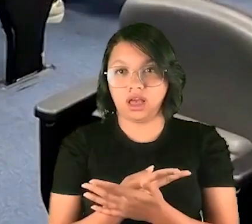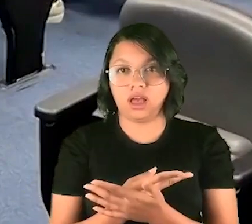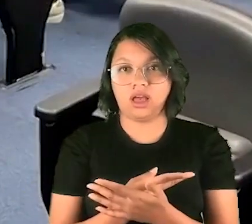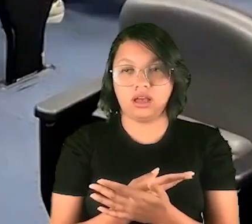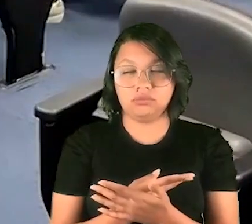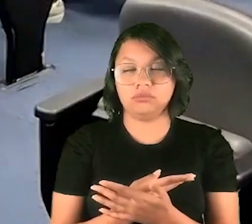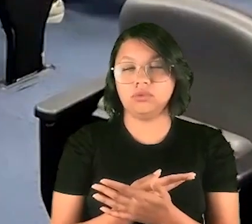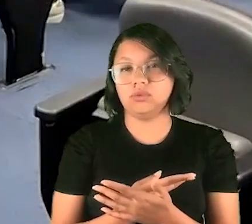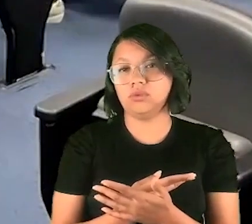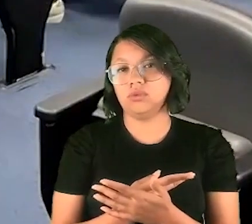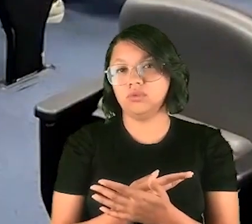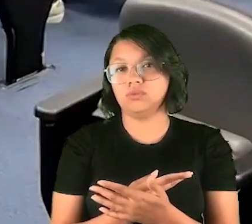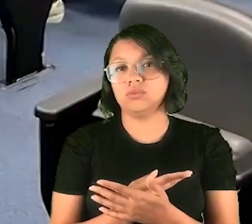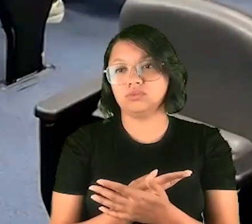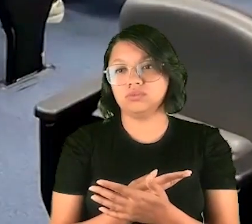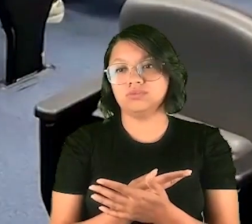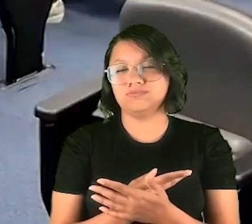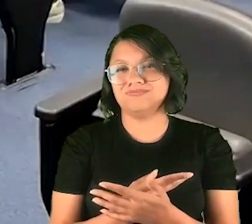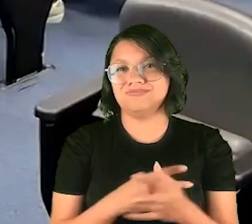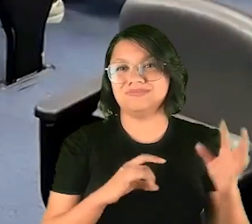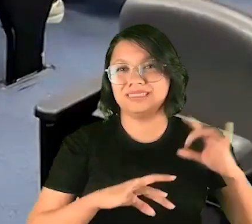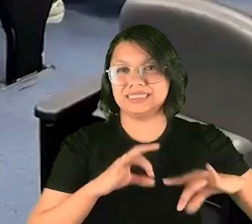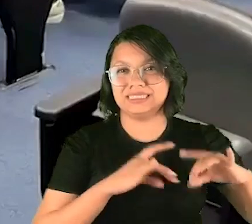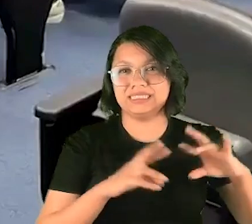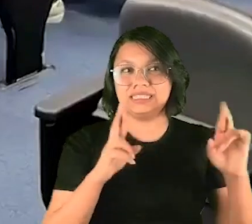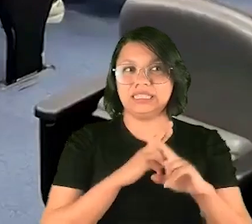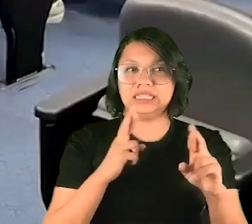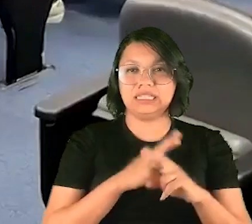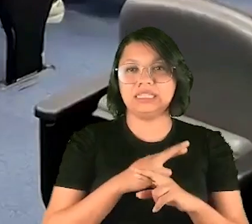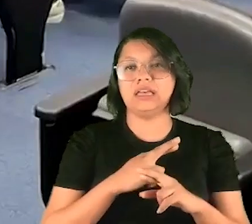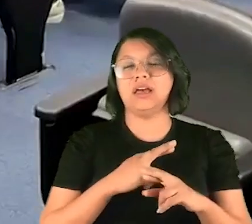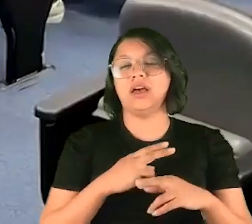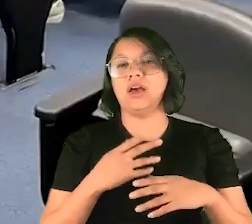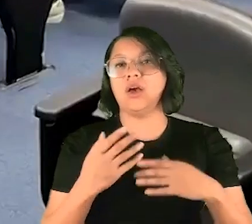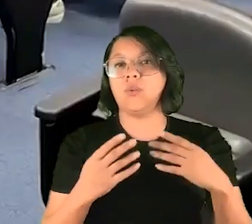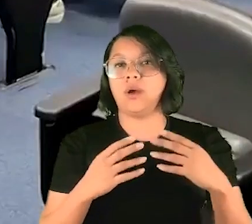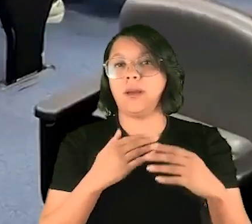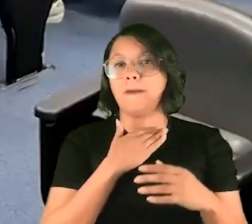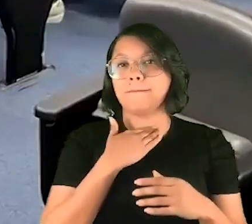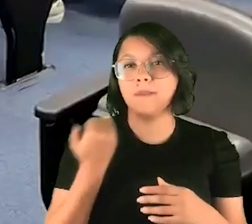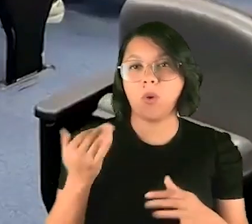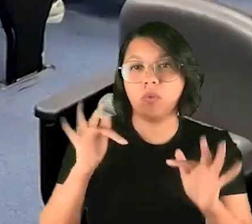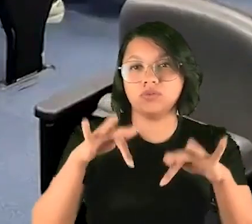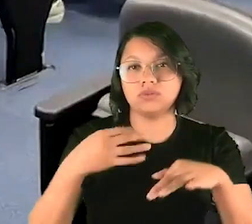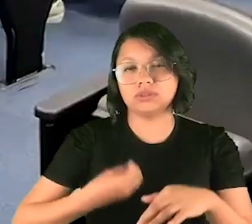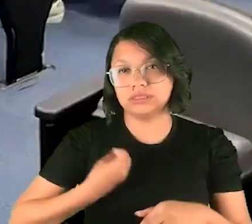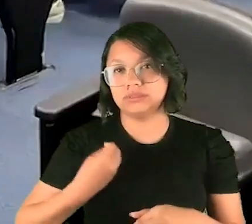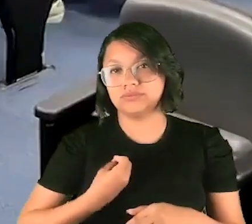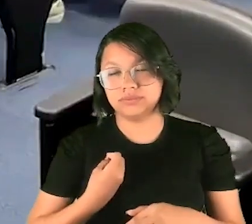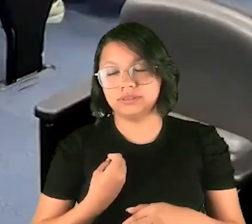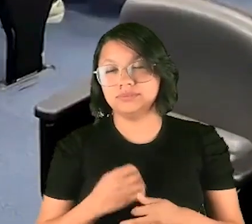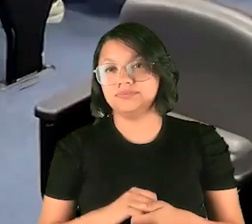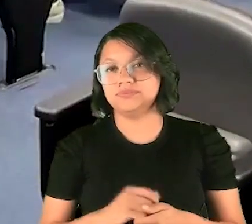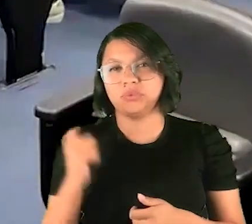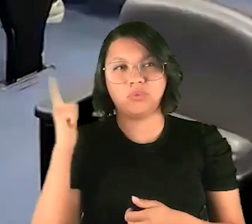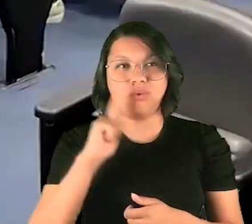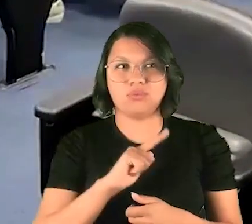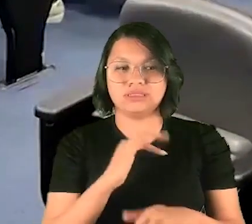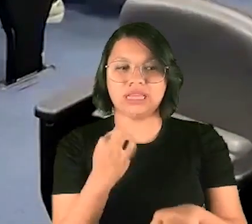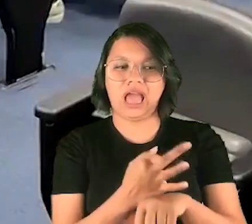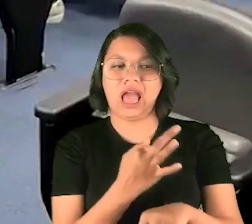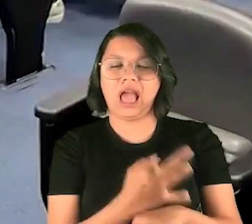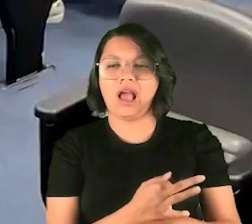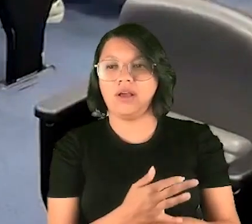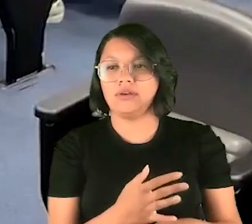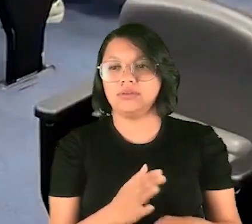talvez tenha causado ou esteja causando uma certa ojeriza em relação à morte, à finitude da vida, uma